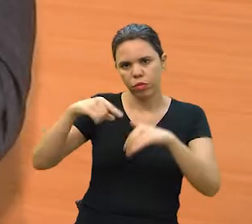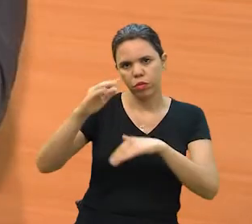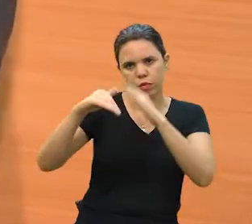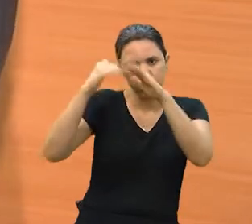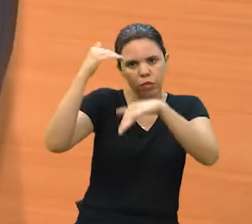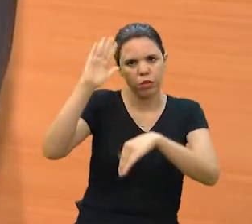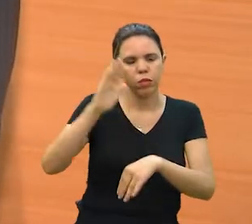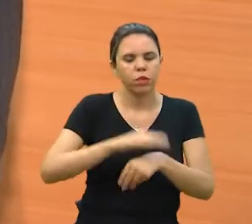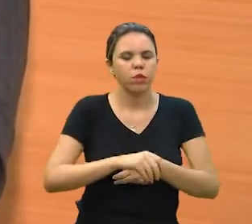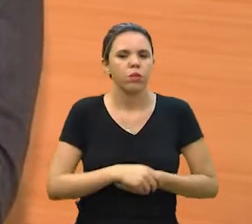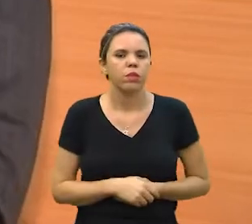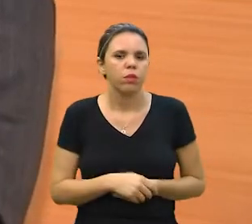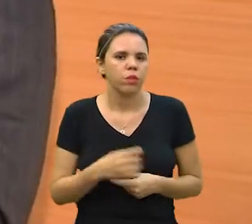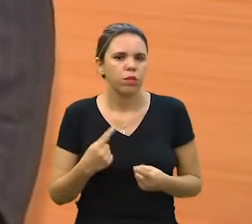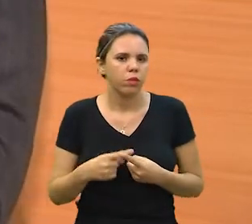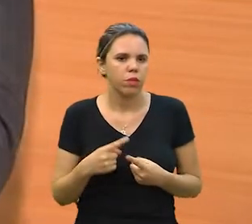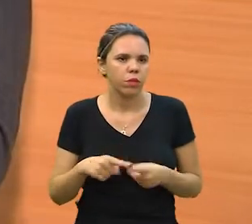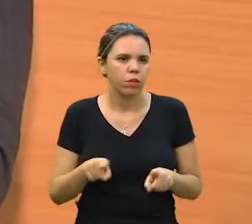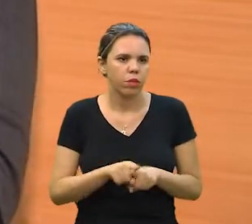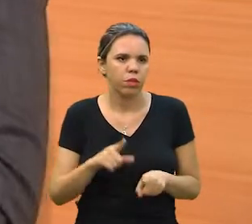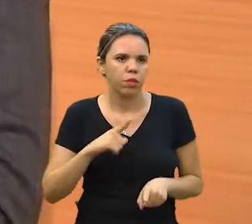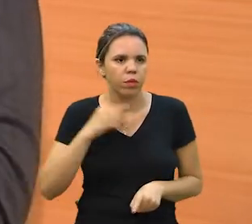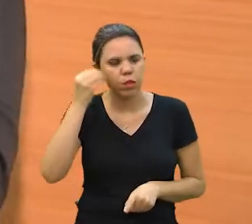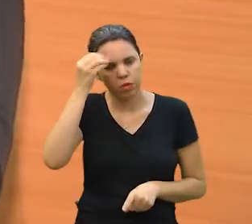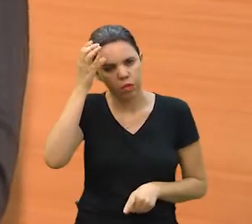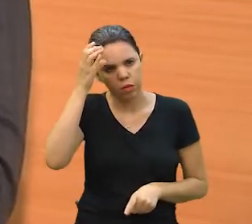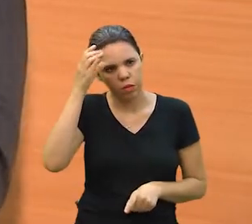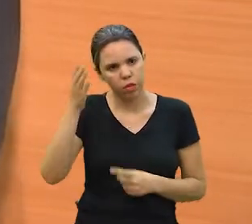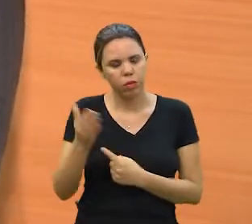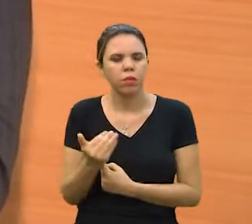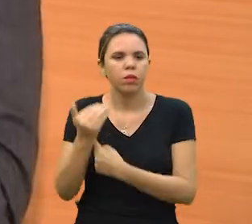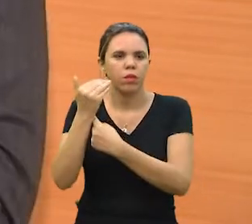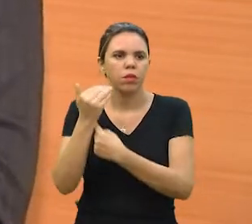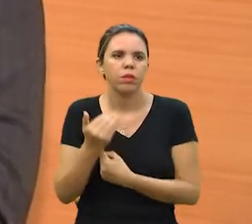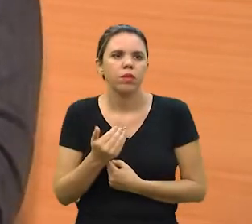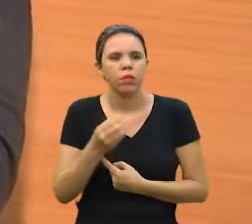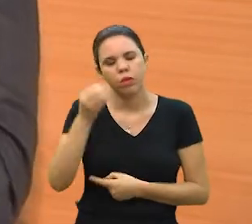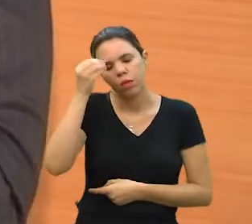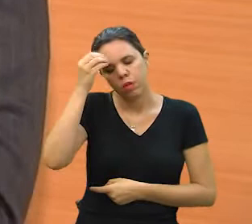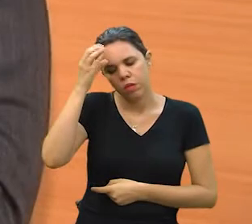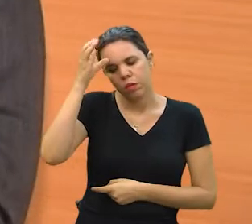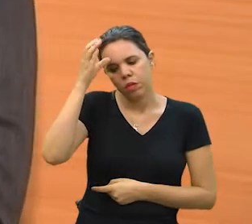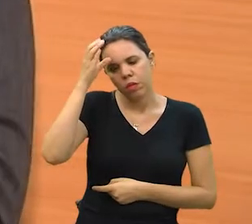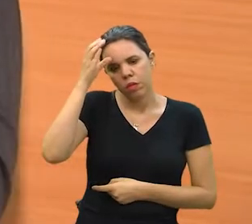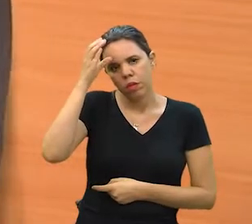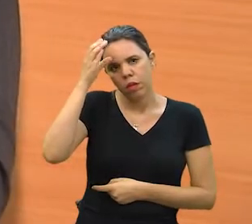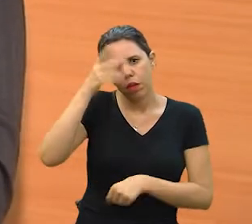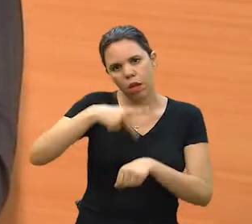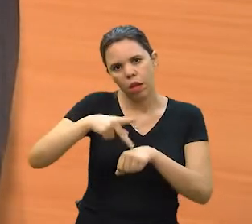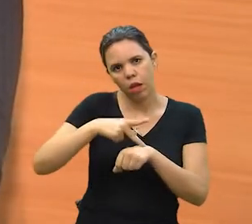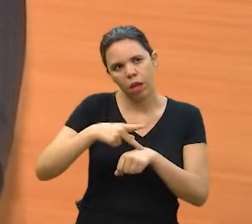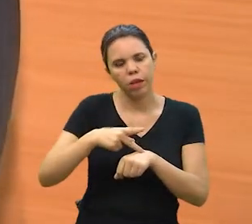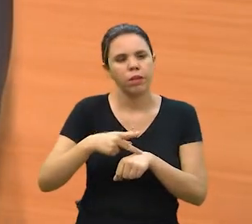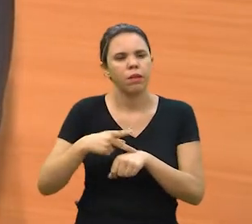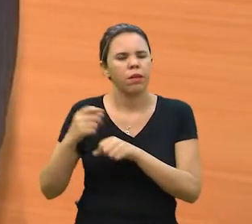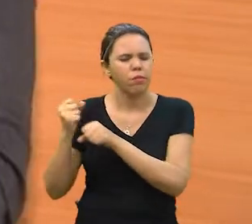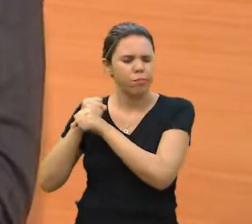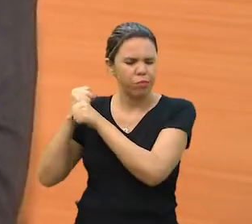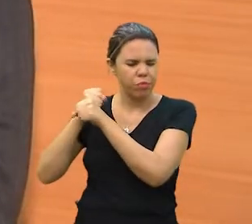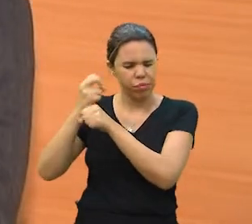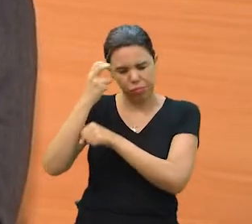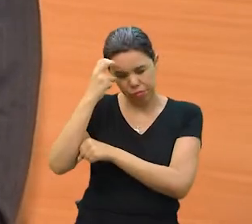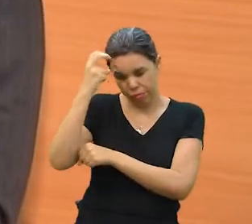vai avançar muito mais, porque ela detém hoje um conhecimento tecnológico, um conhecimento, né, além de ser um país milenar, que tem toda